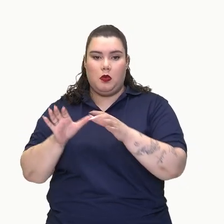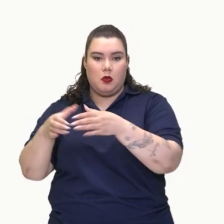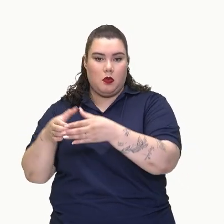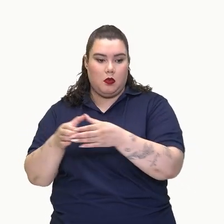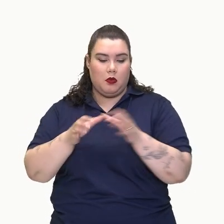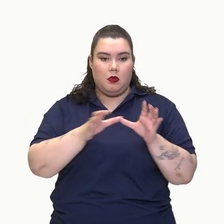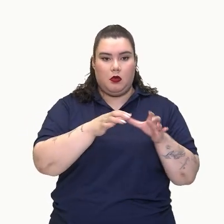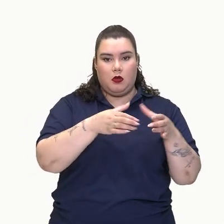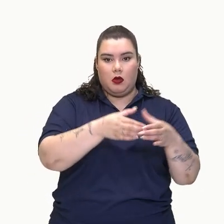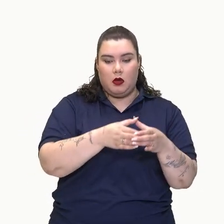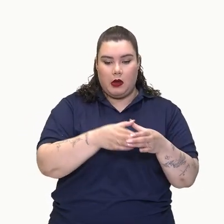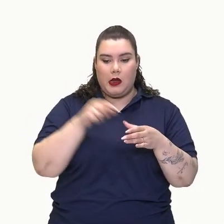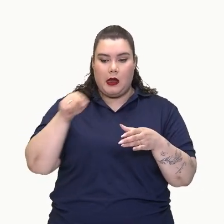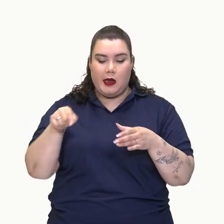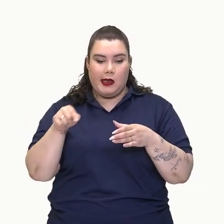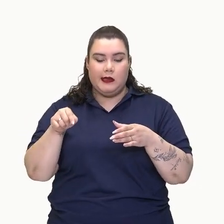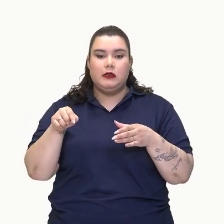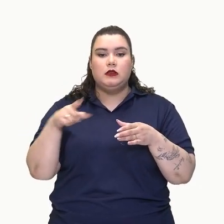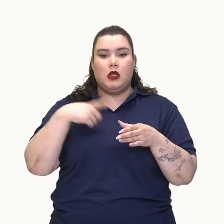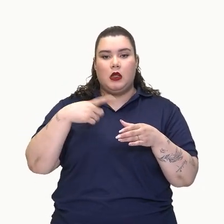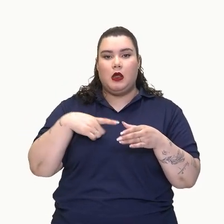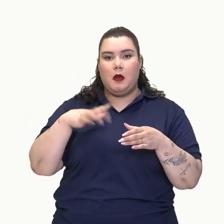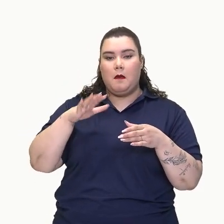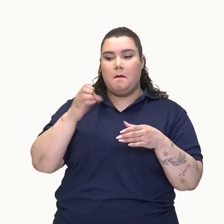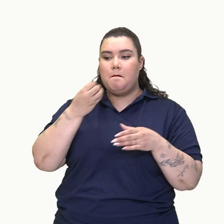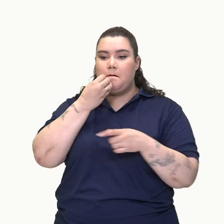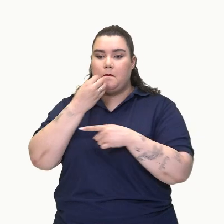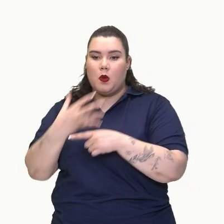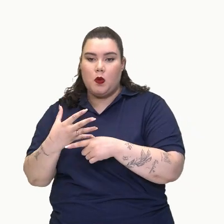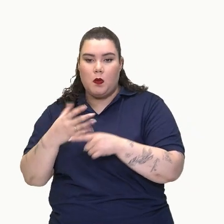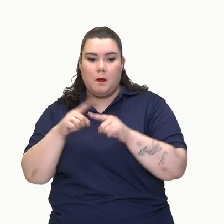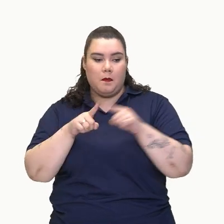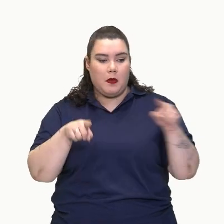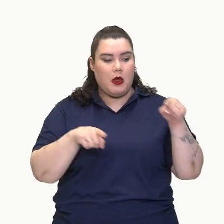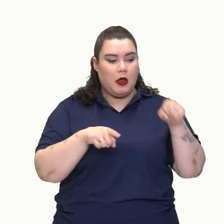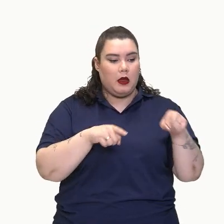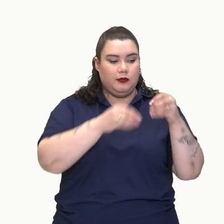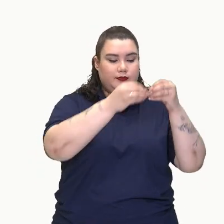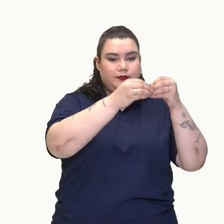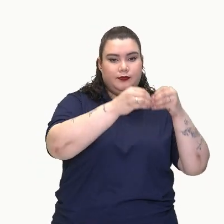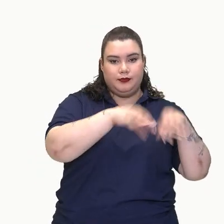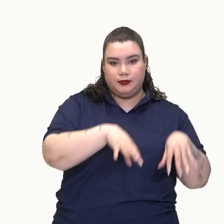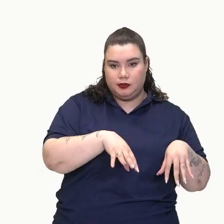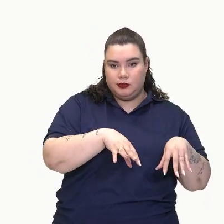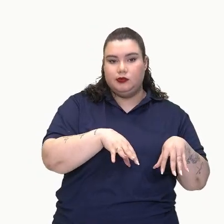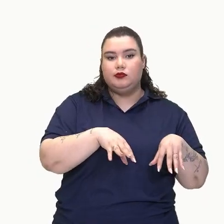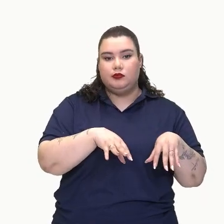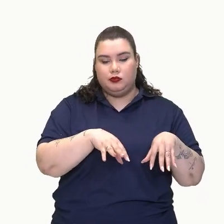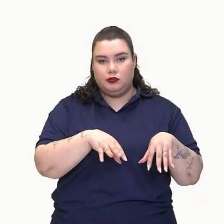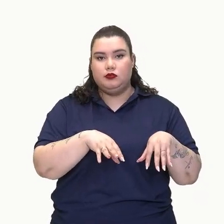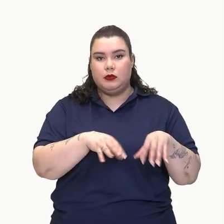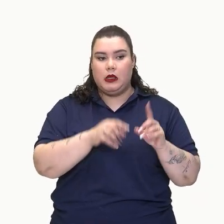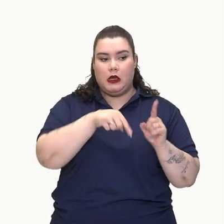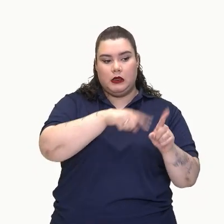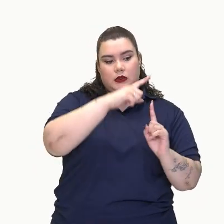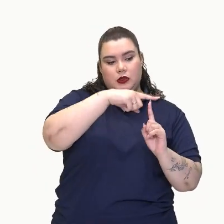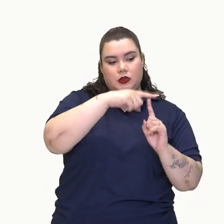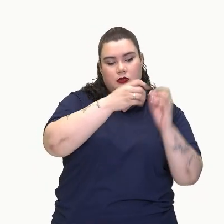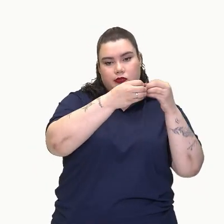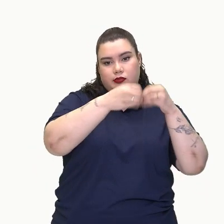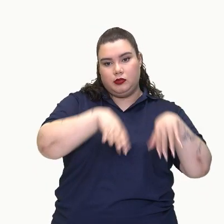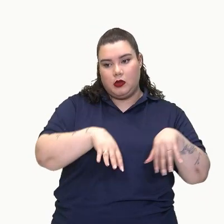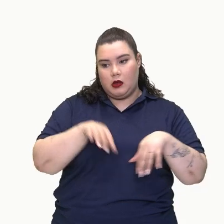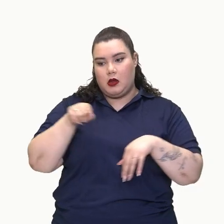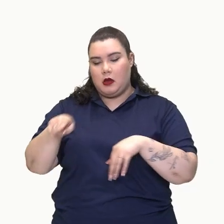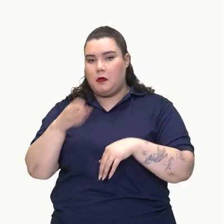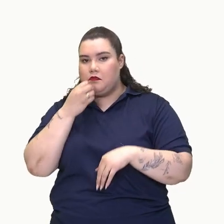é beneficiado com a interação. Ou seja, um organismo nesse tipo de relação, ele acaba